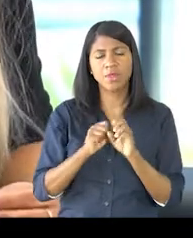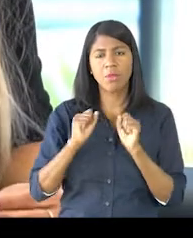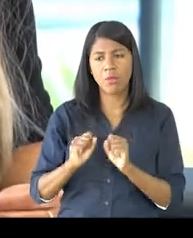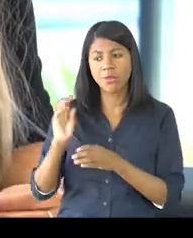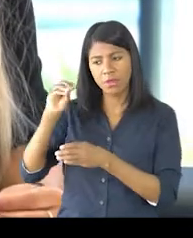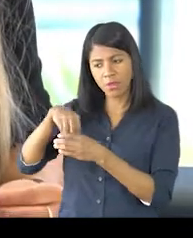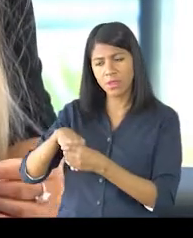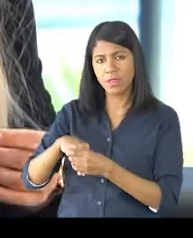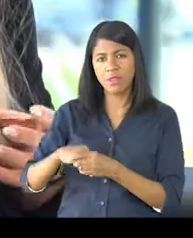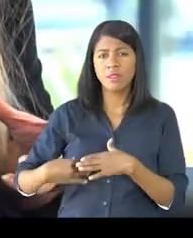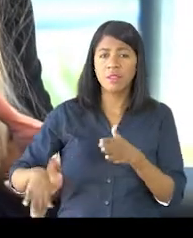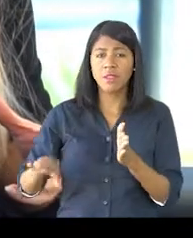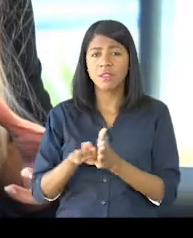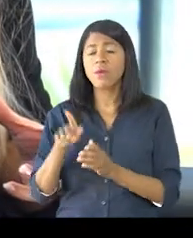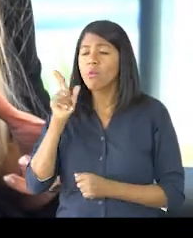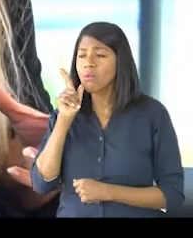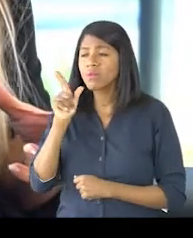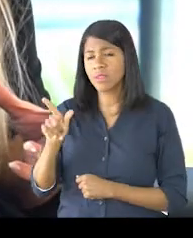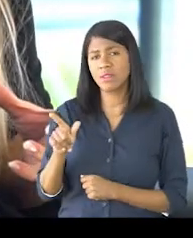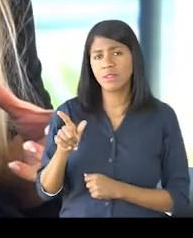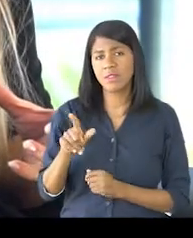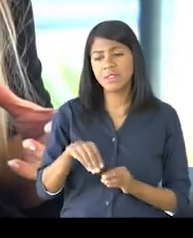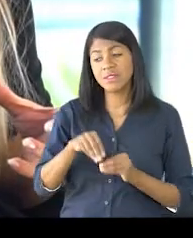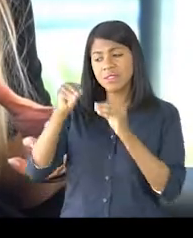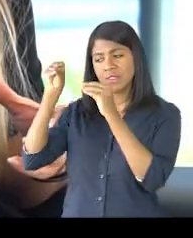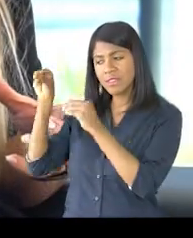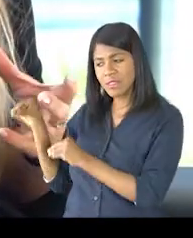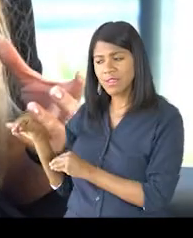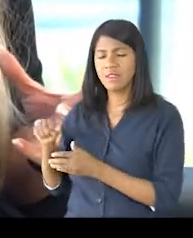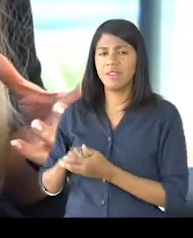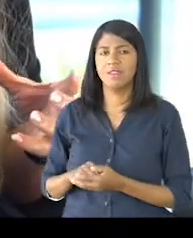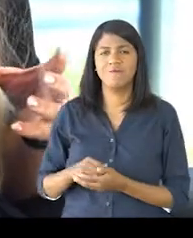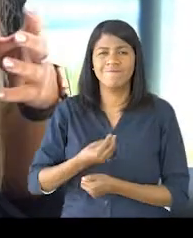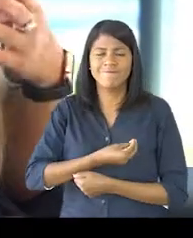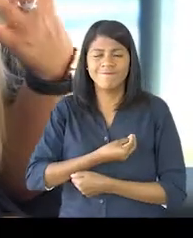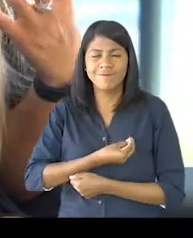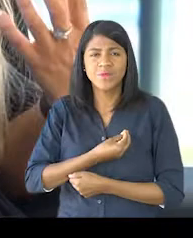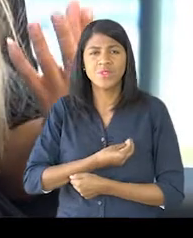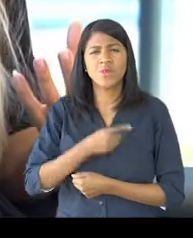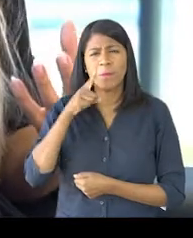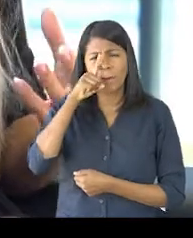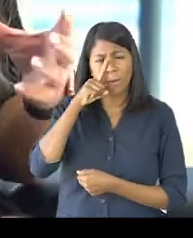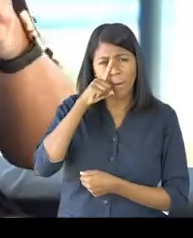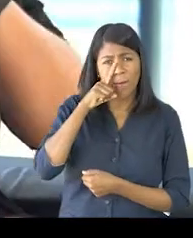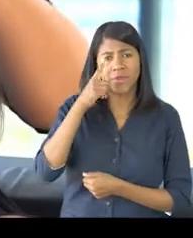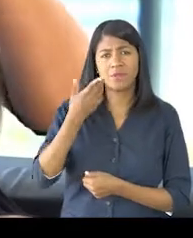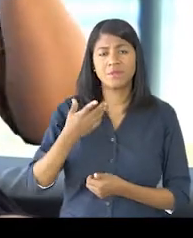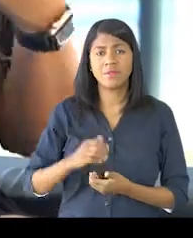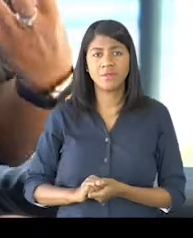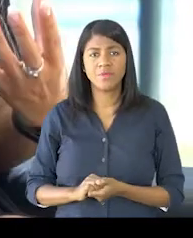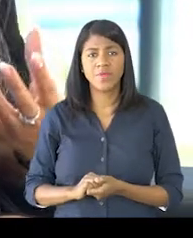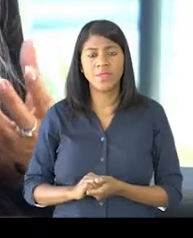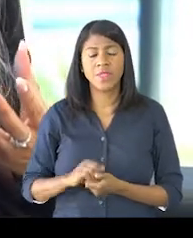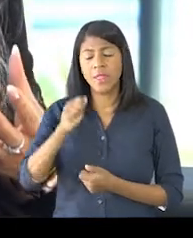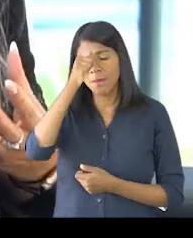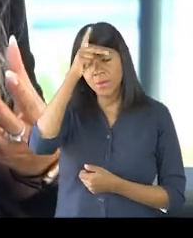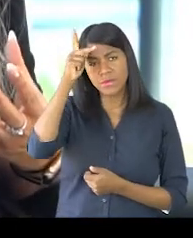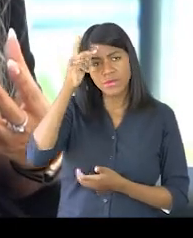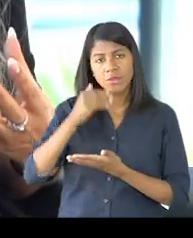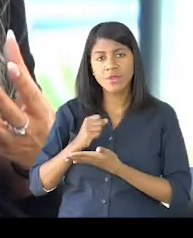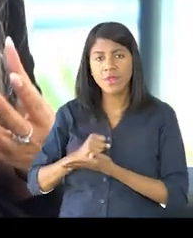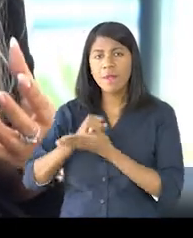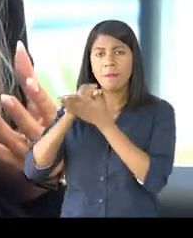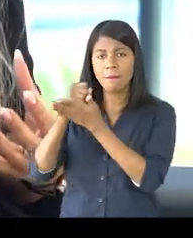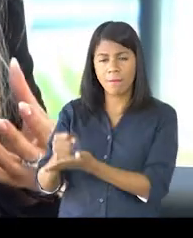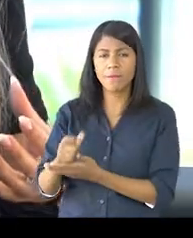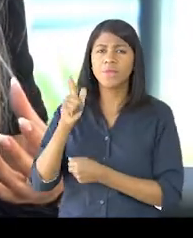independência econômica, tudo isso. Agora, em relação às políticas para as mulheres, de toda forma, né,